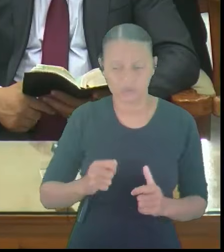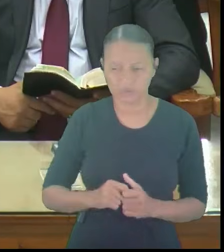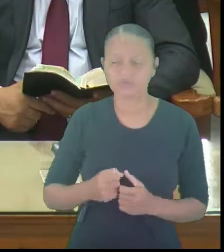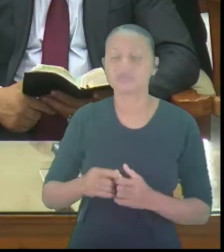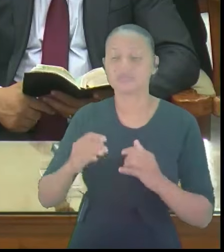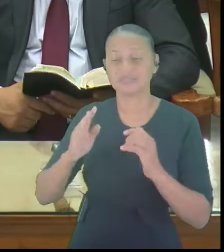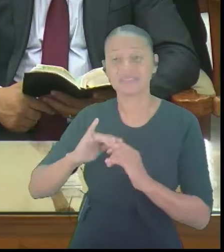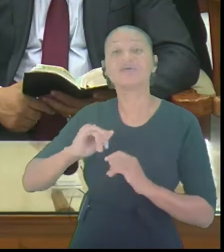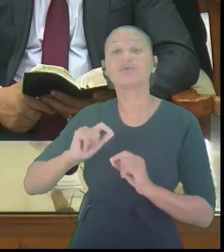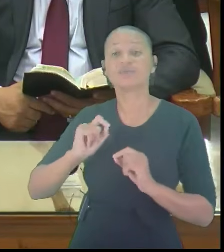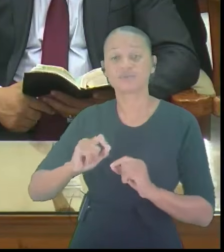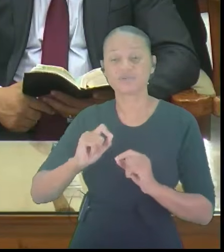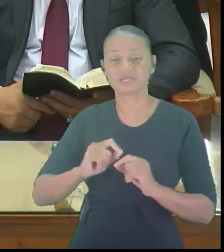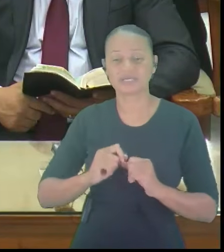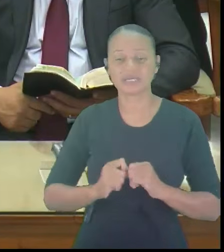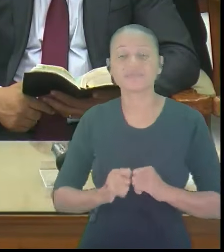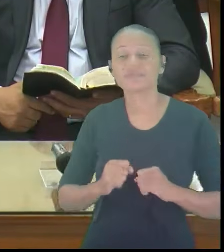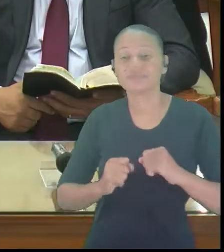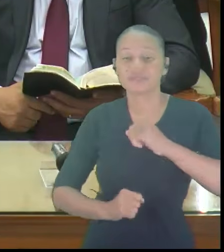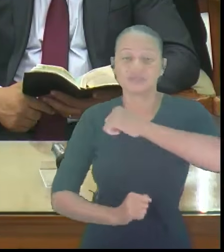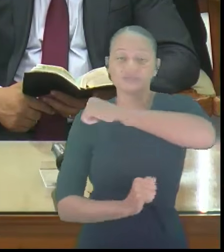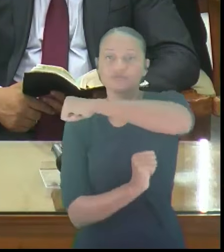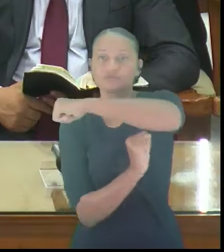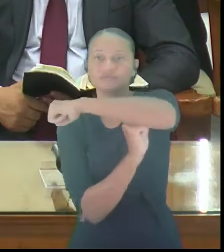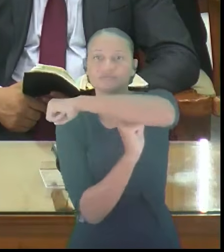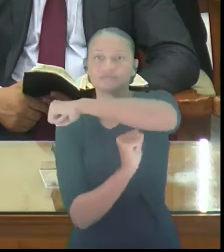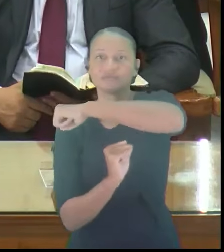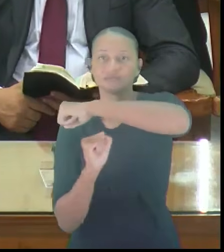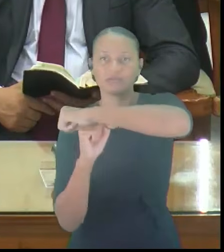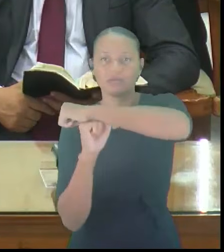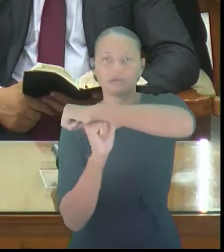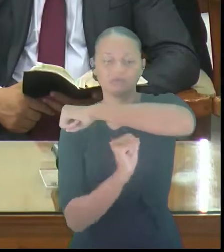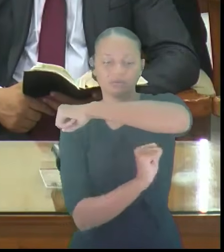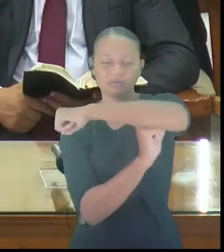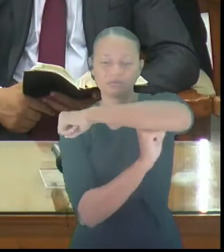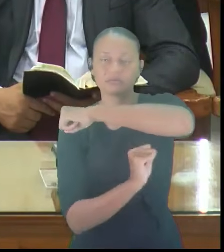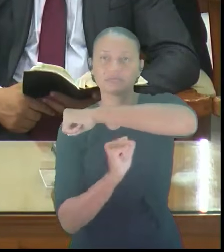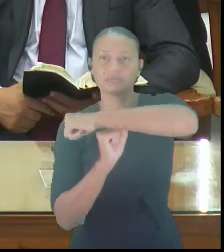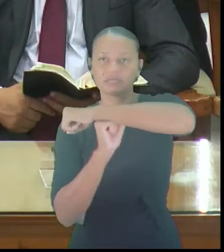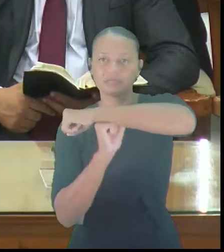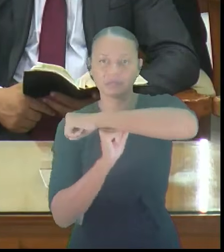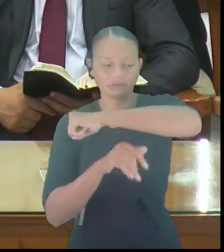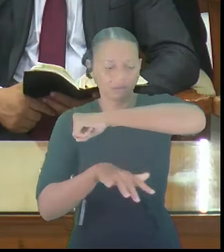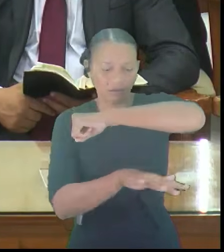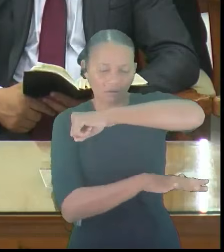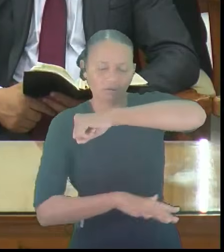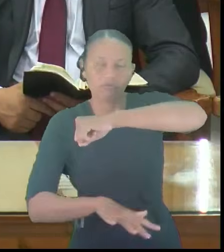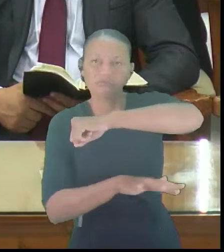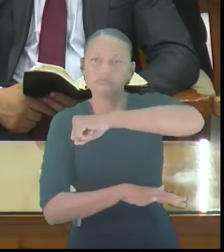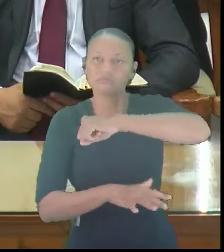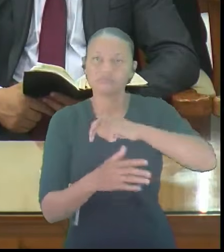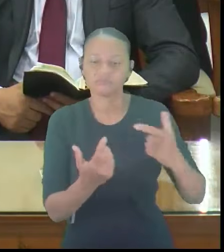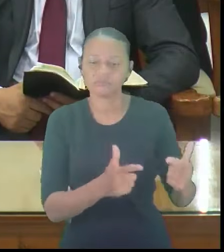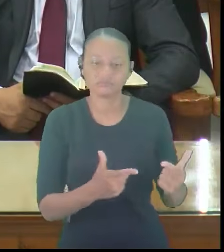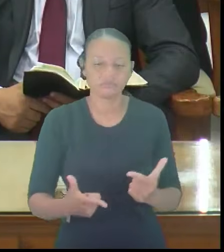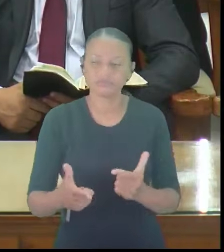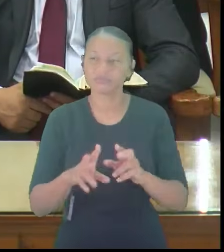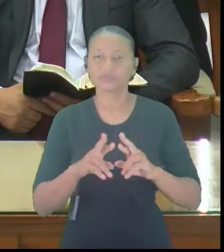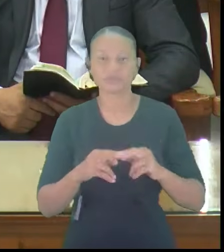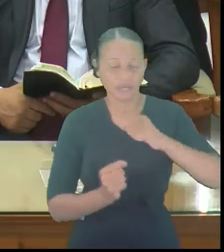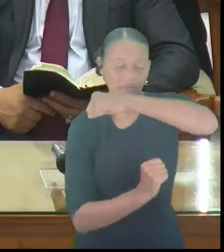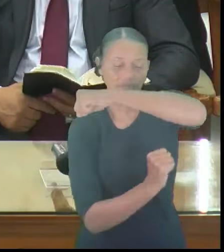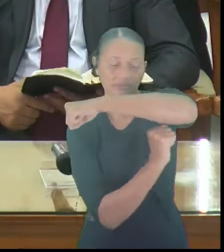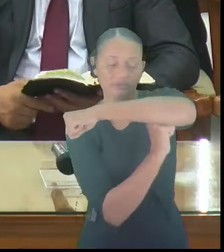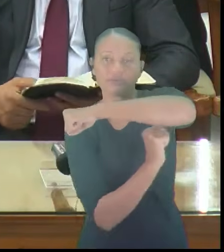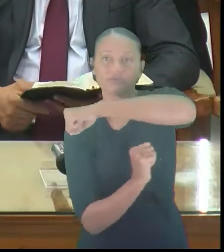numa casa, no primeiro andar de uma casa. Mas agora a igreja cresceu tanto que não dava mais para reunir no